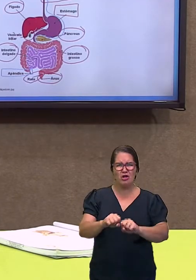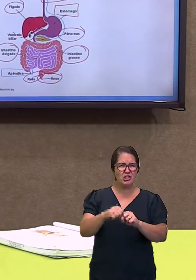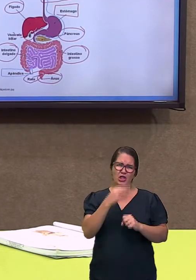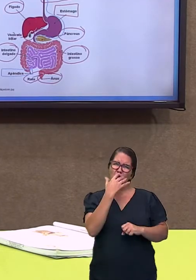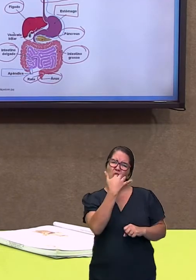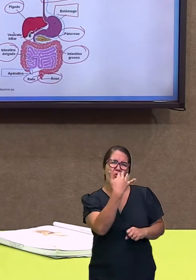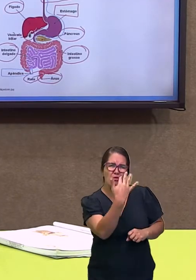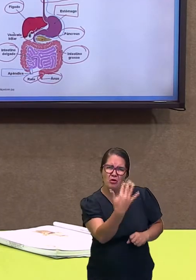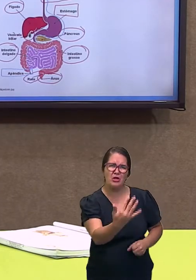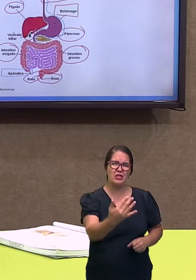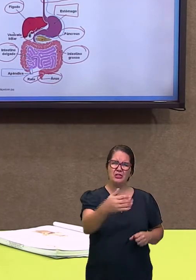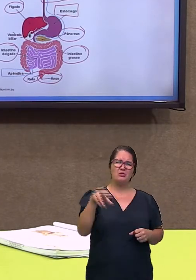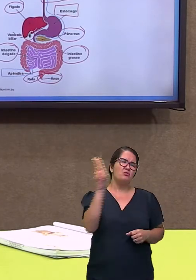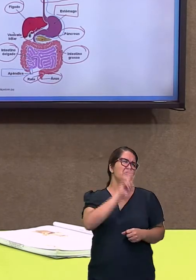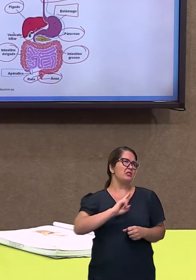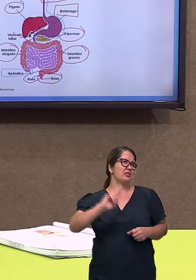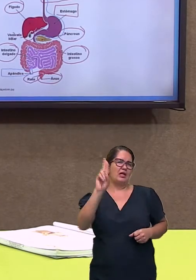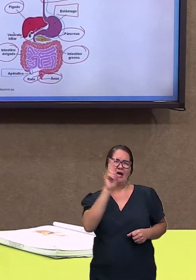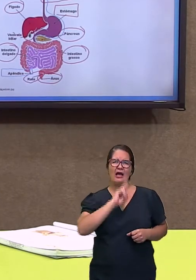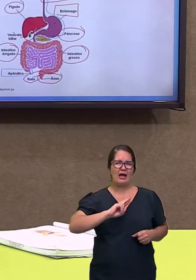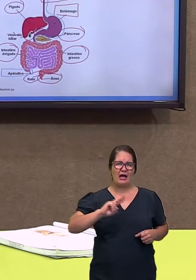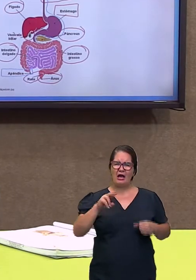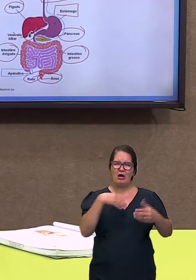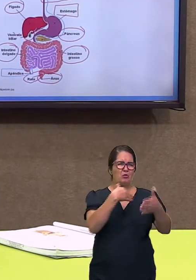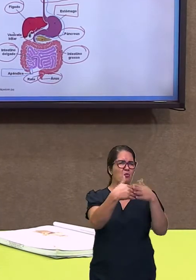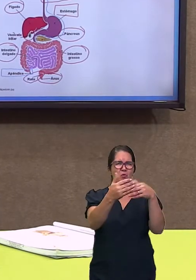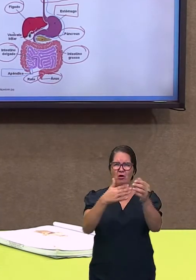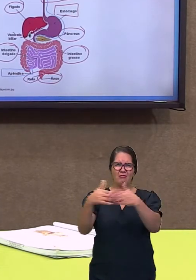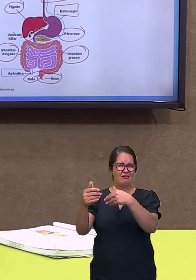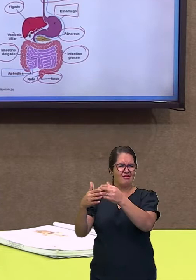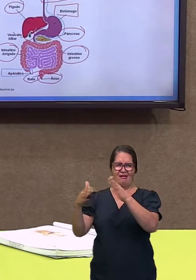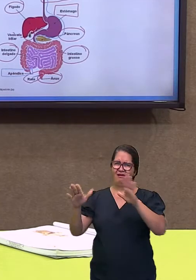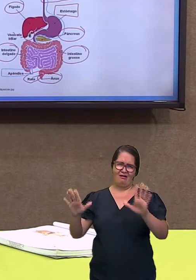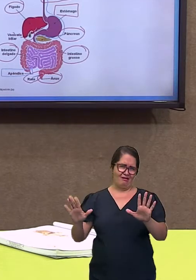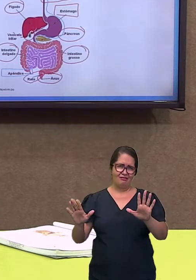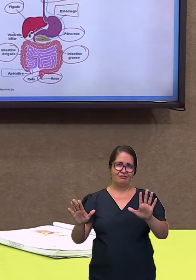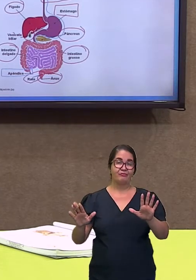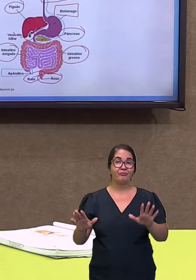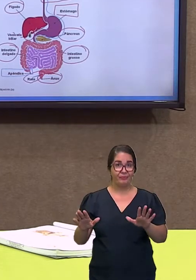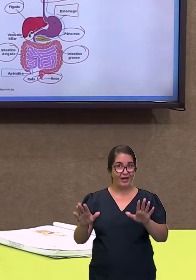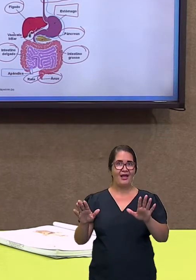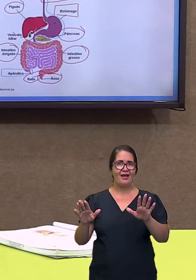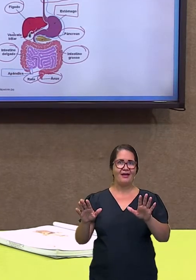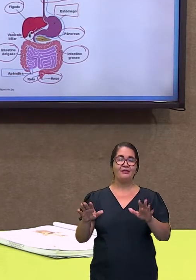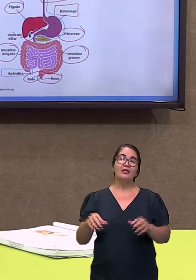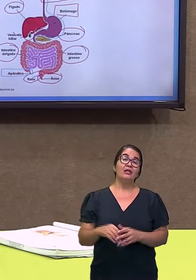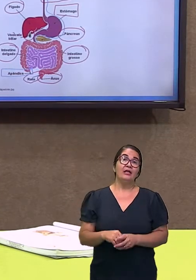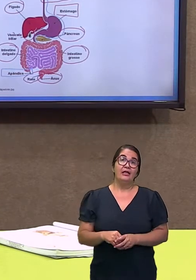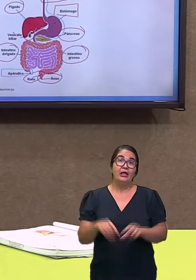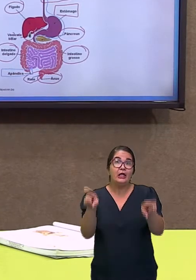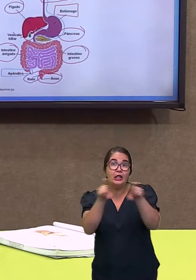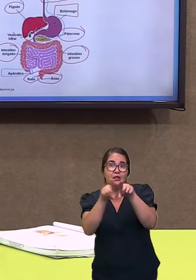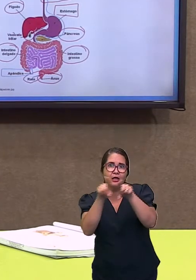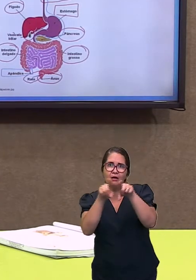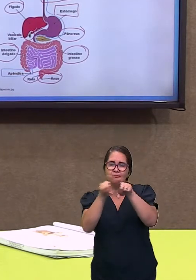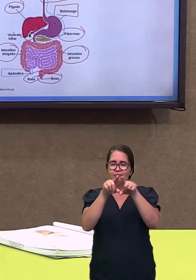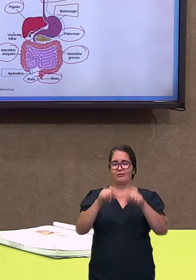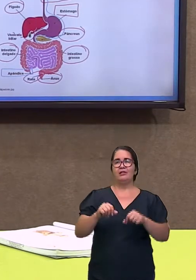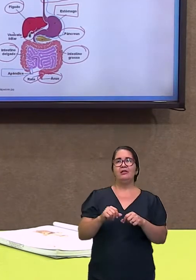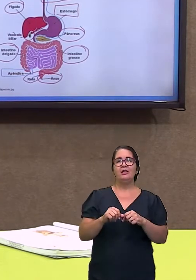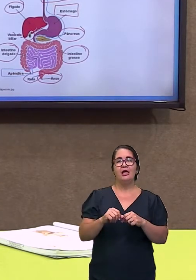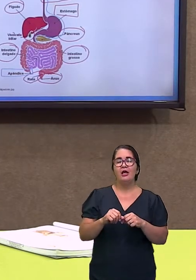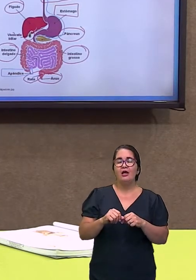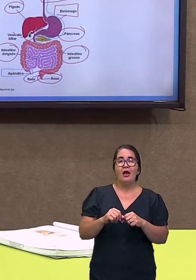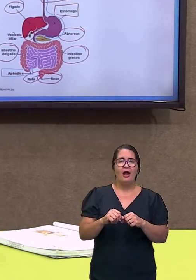tenho massinha. A gente busca lá como é que faz massinha, né? Vocês aí já sabem, muitos de vocês sabem como fazer